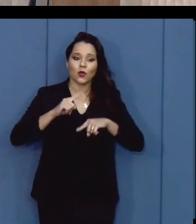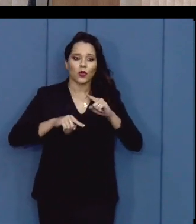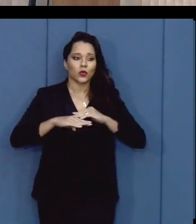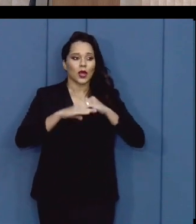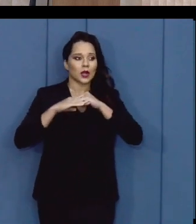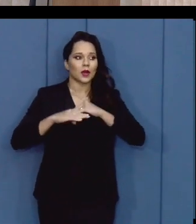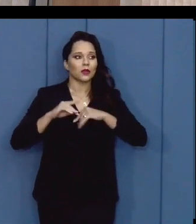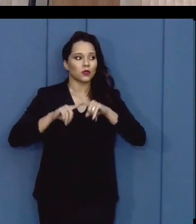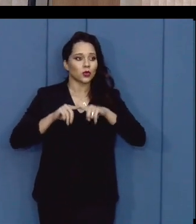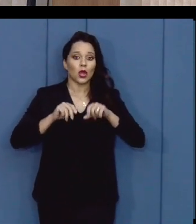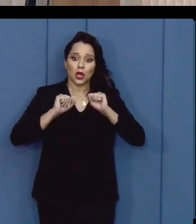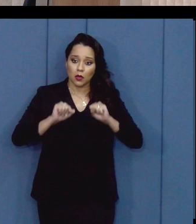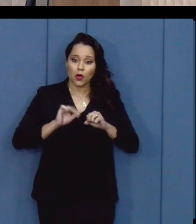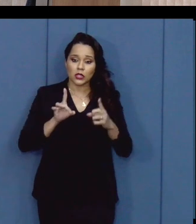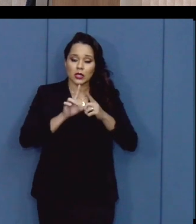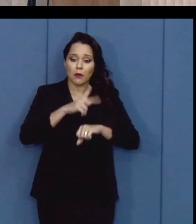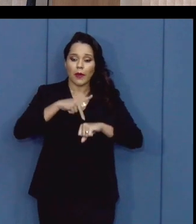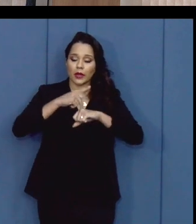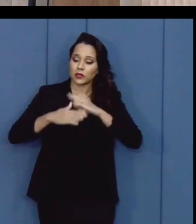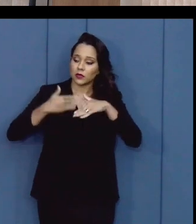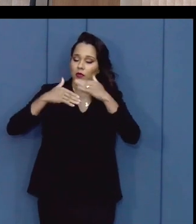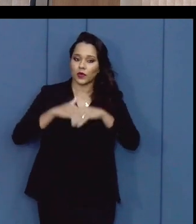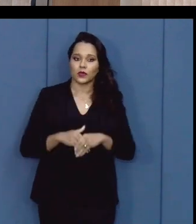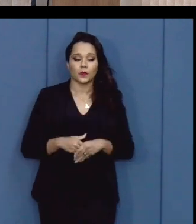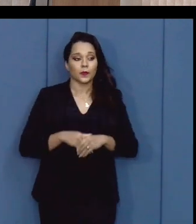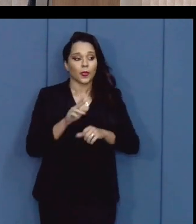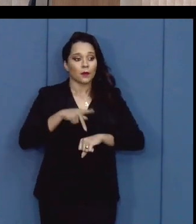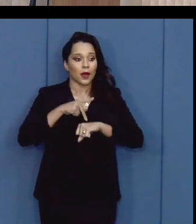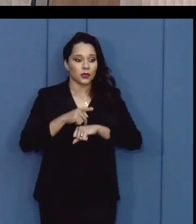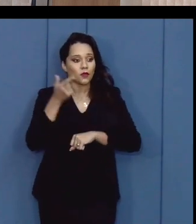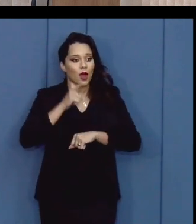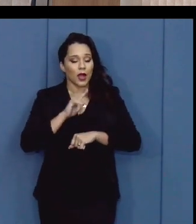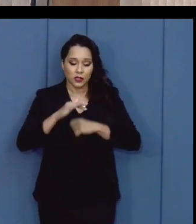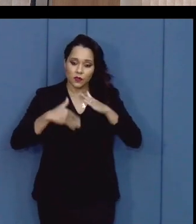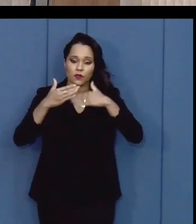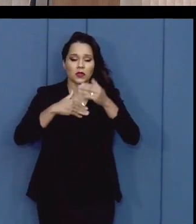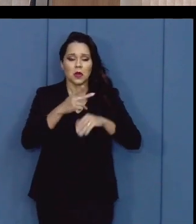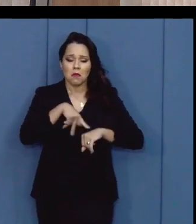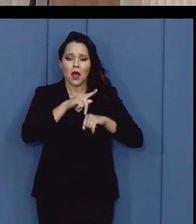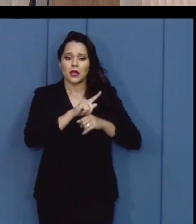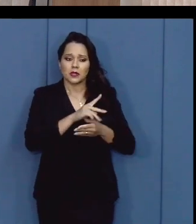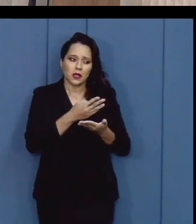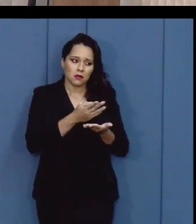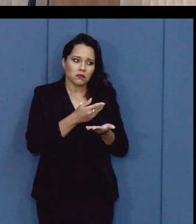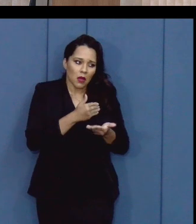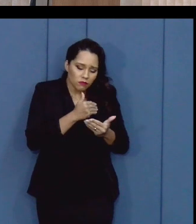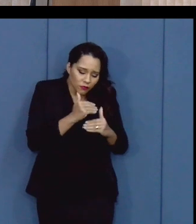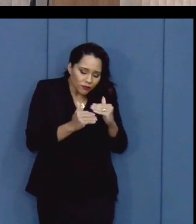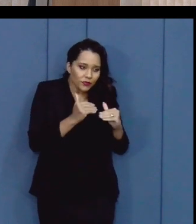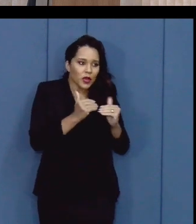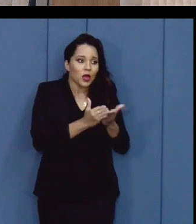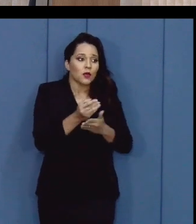produto equilibrado, um produto que pode atender países desenvolvidos, países em desenvolvimento, países menos desenvolvidos, porque